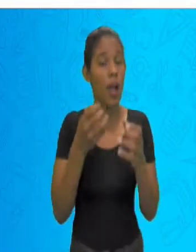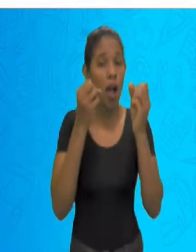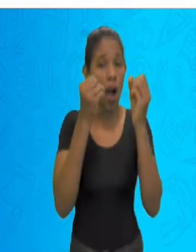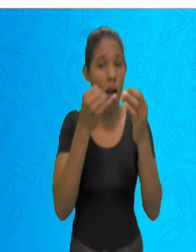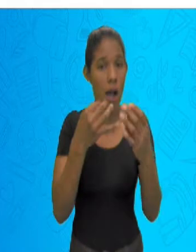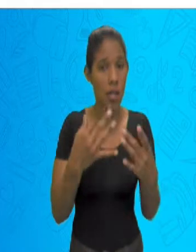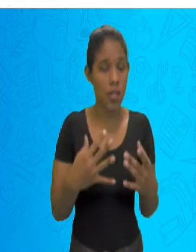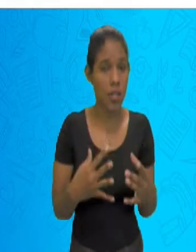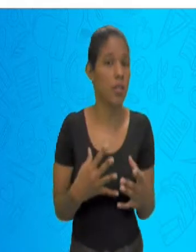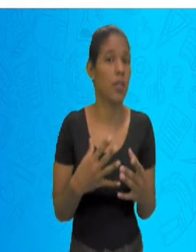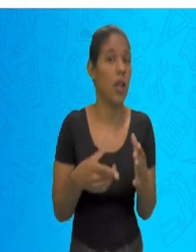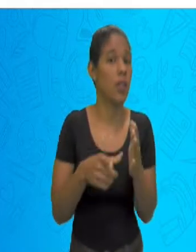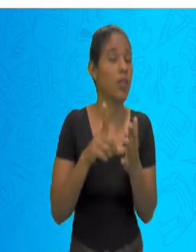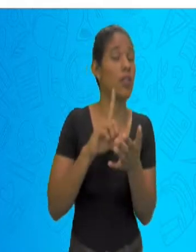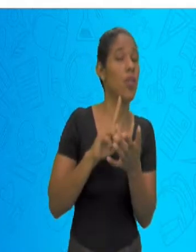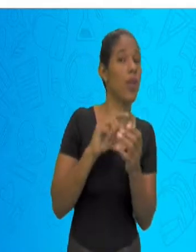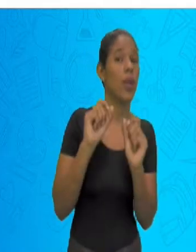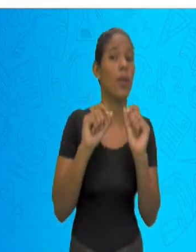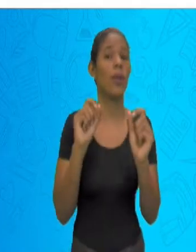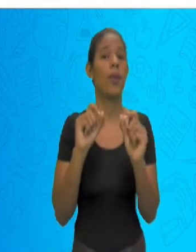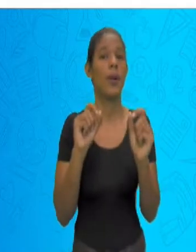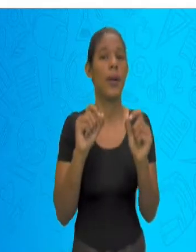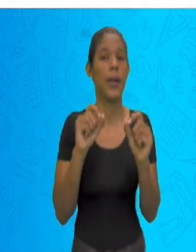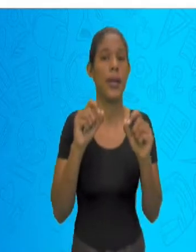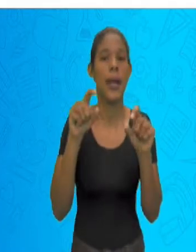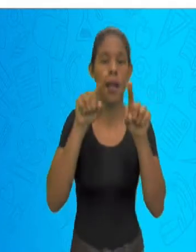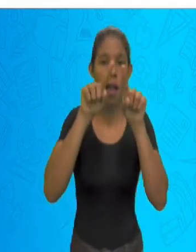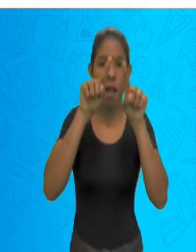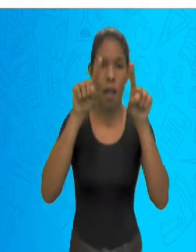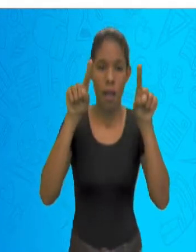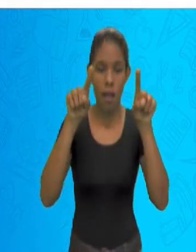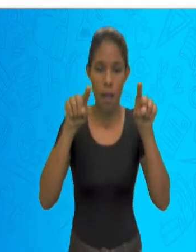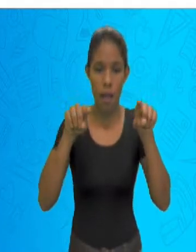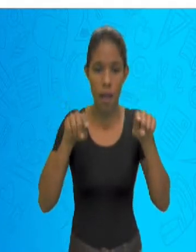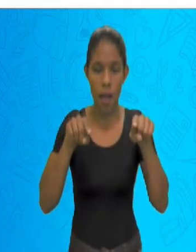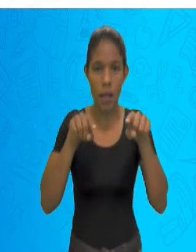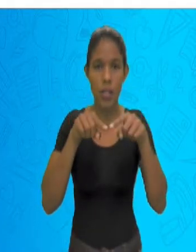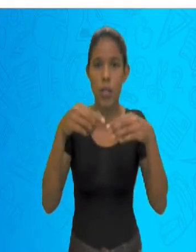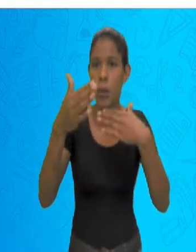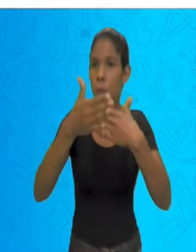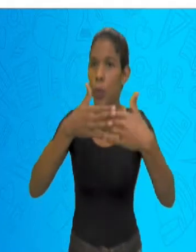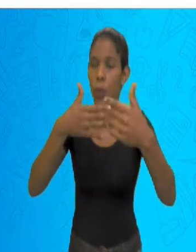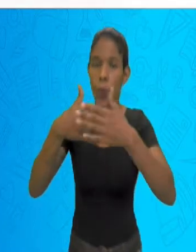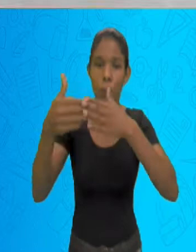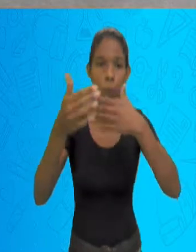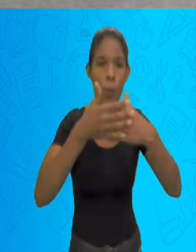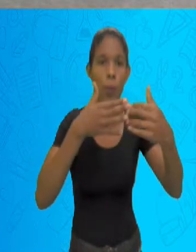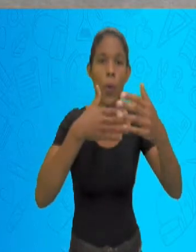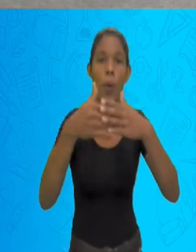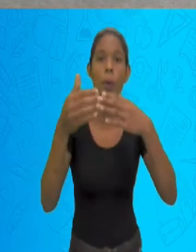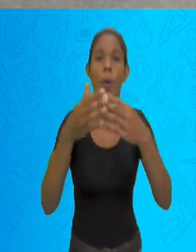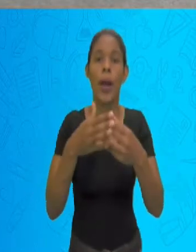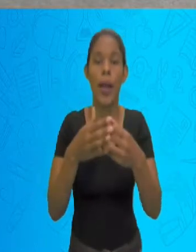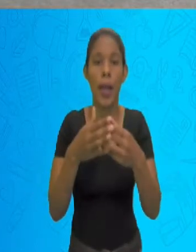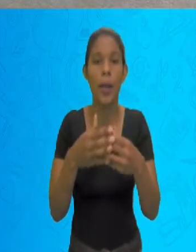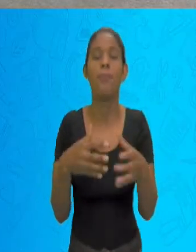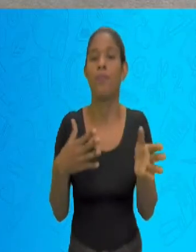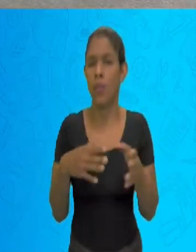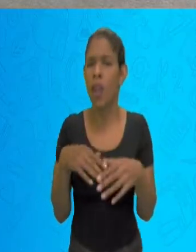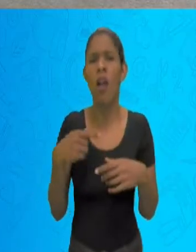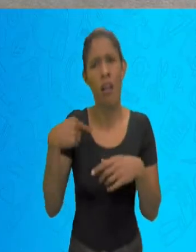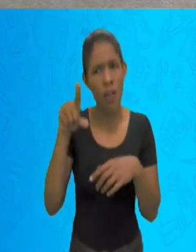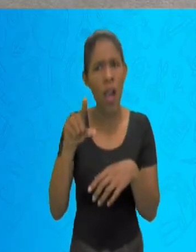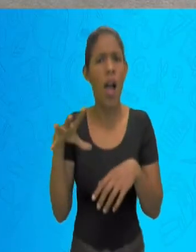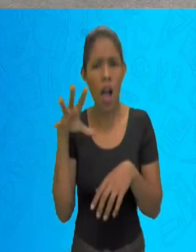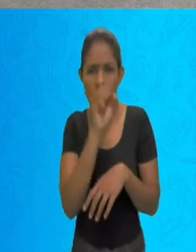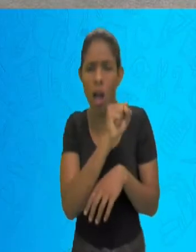Trazer para a escola uma caixinha de qualquer formato. Que tal você fazer isso aí agora? Corre lá,